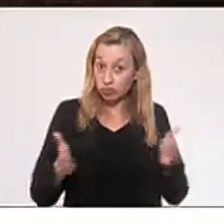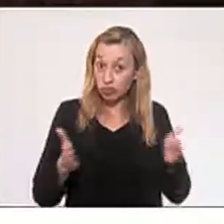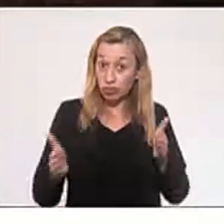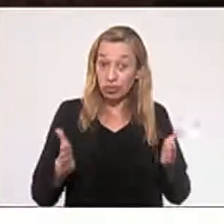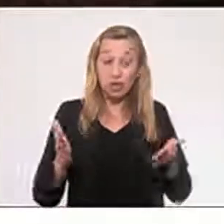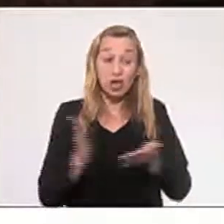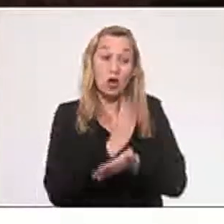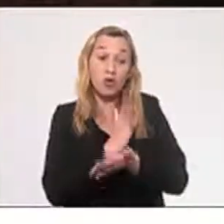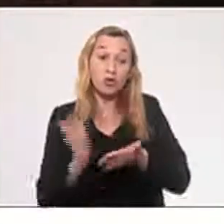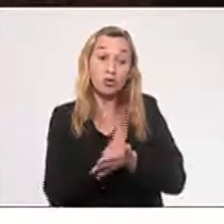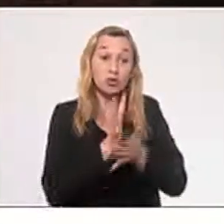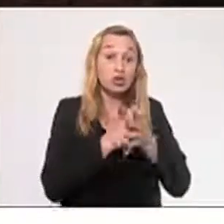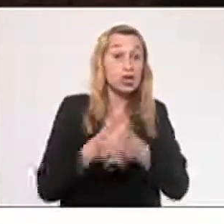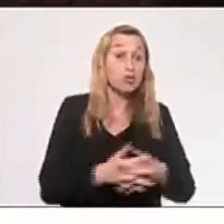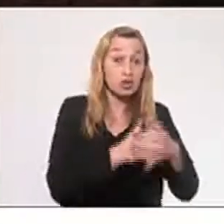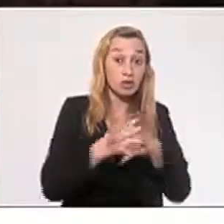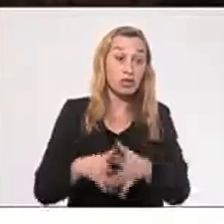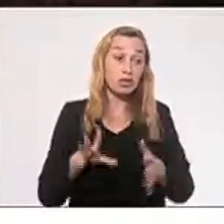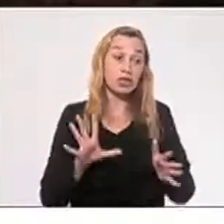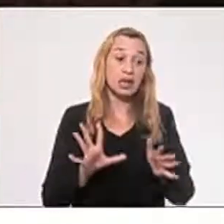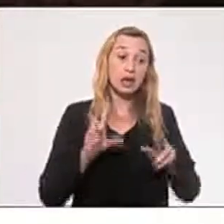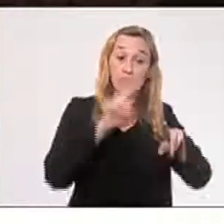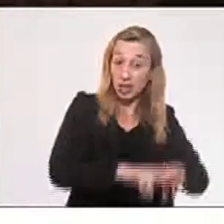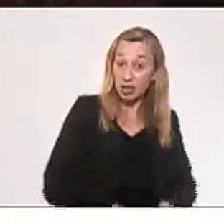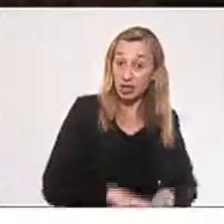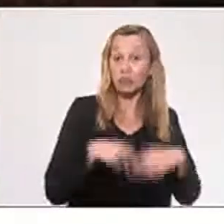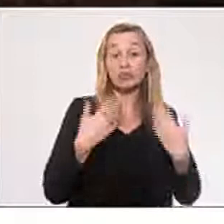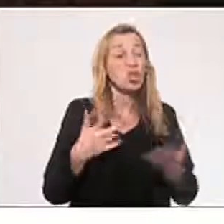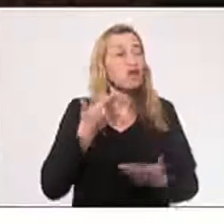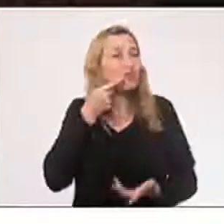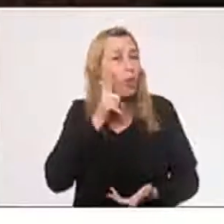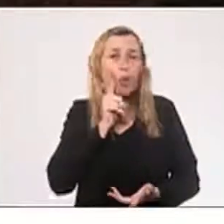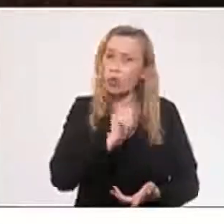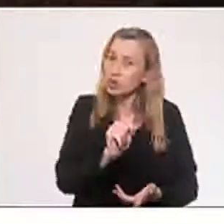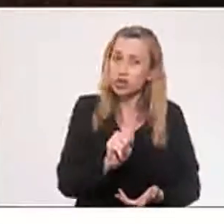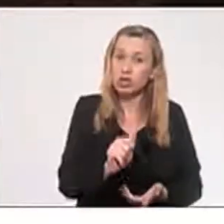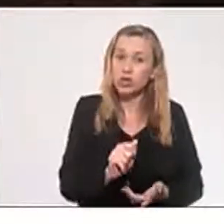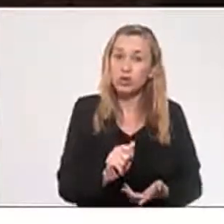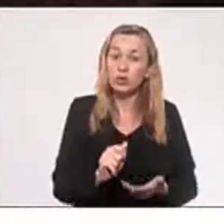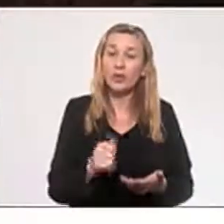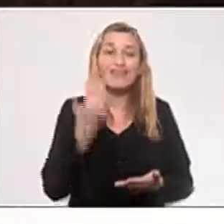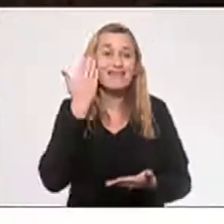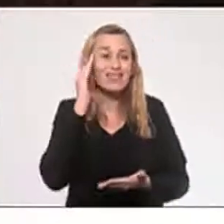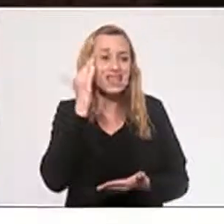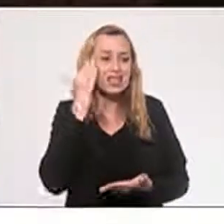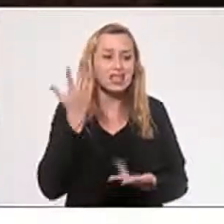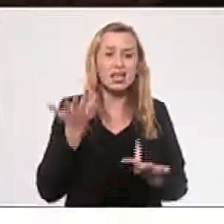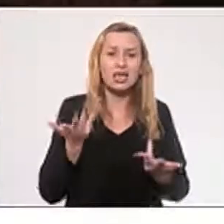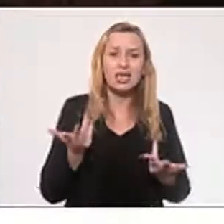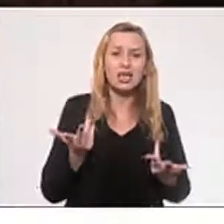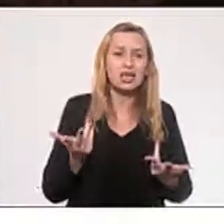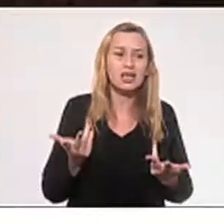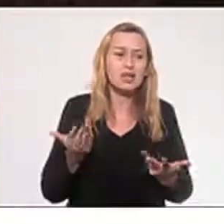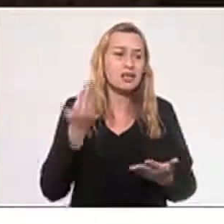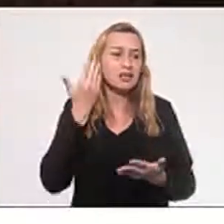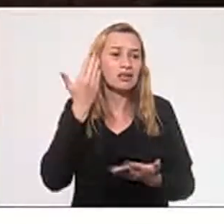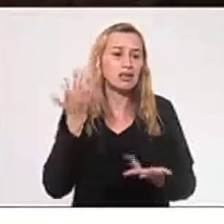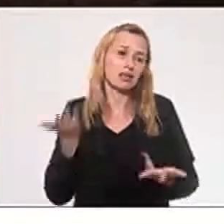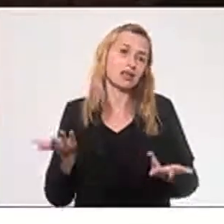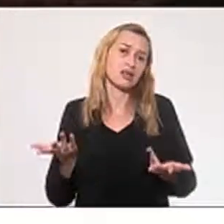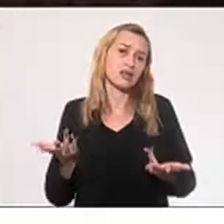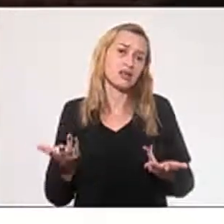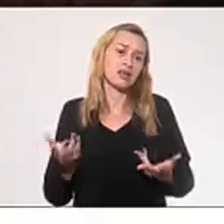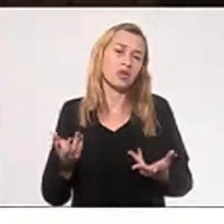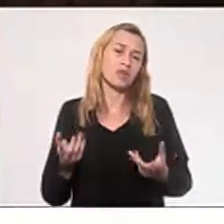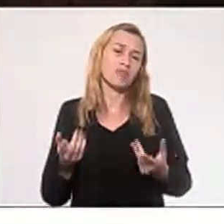dessa é apreendida. Eu não consigo entender esta argumentação,